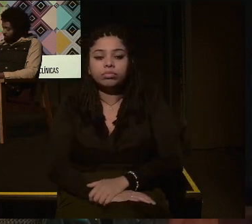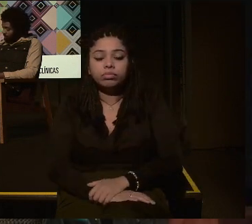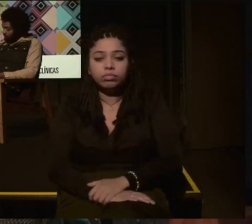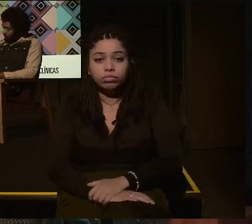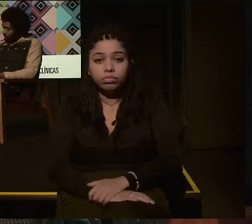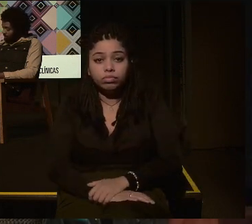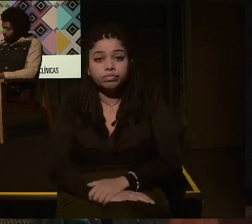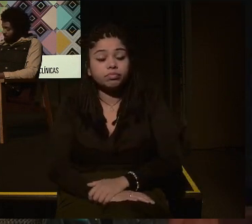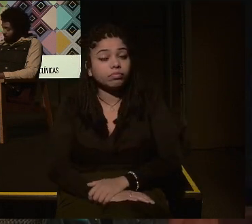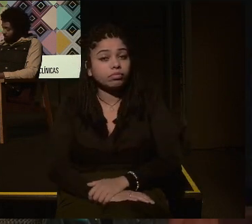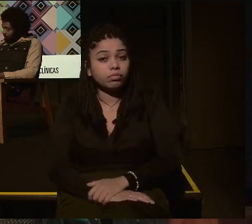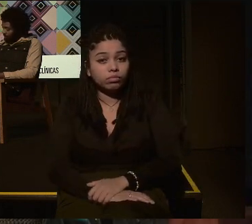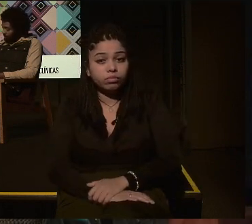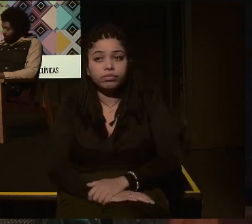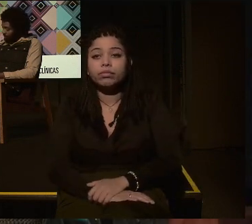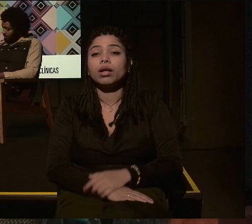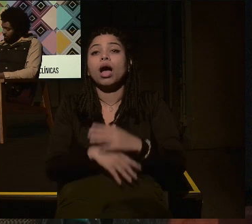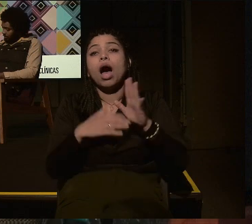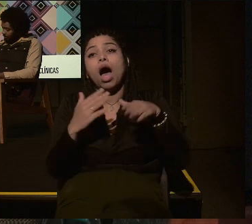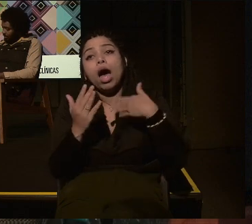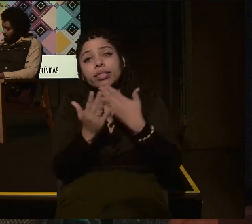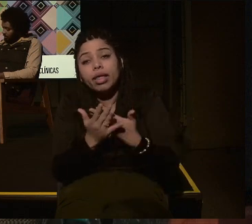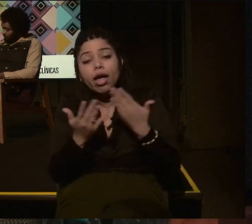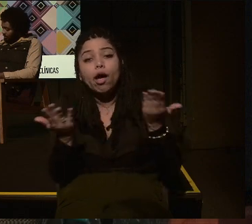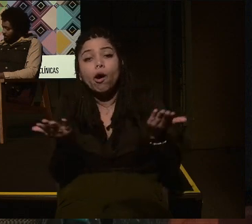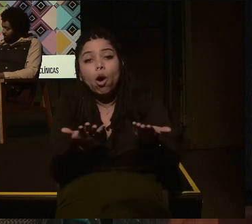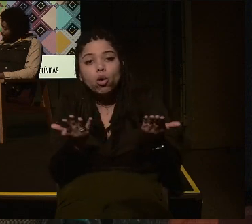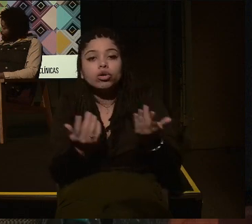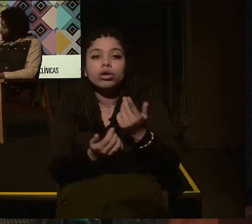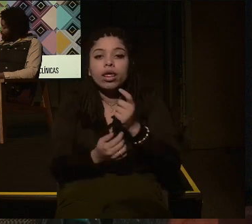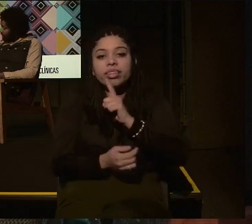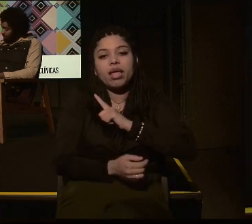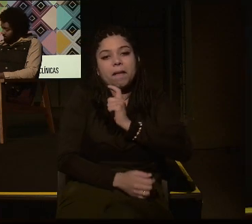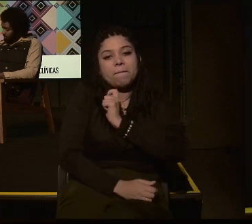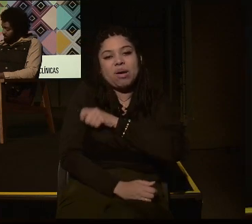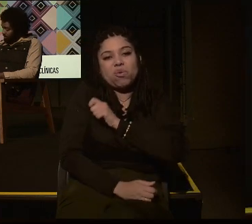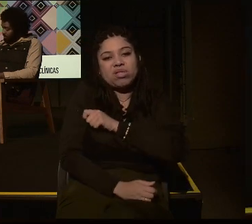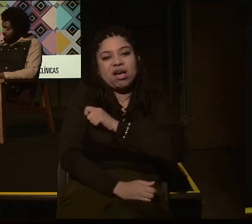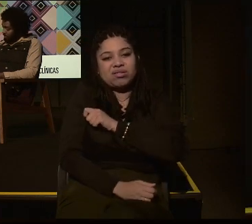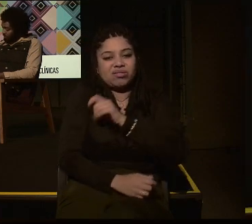continua sendo oferecer focinho, barriga, orelha e pé.